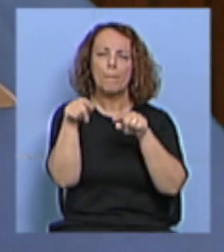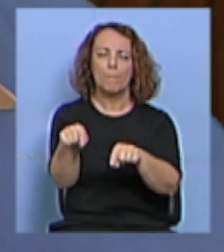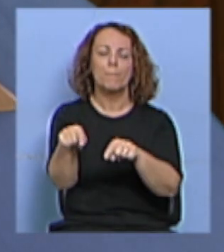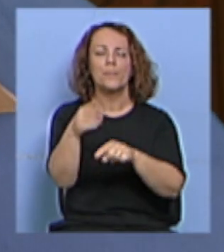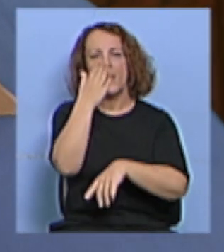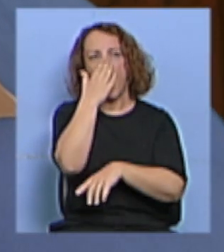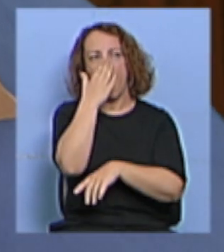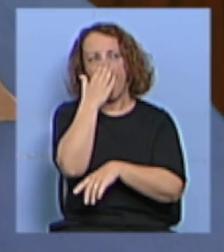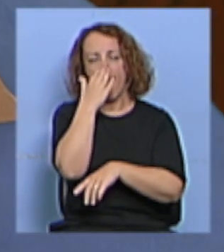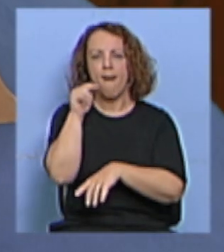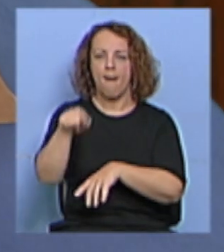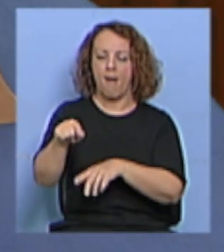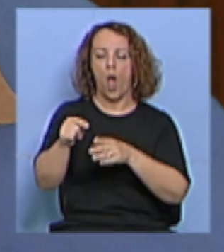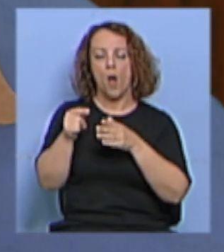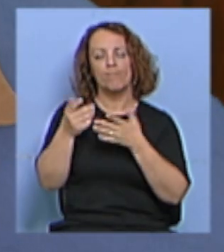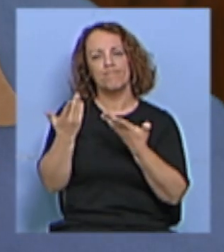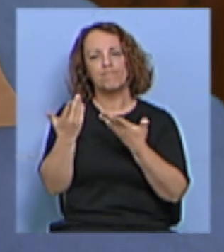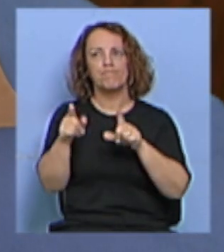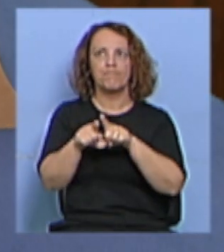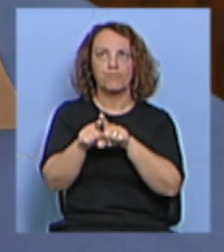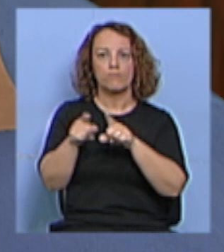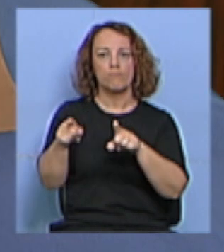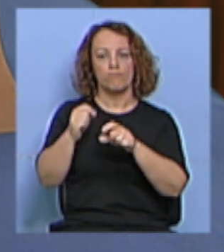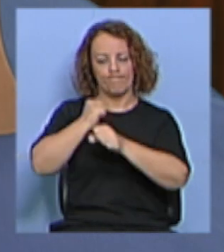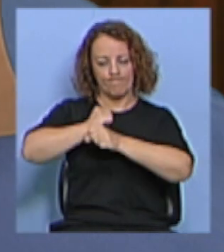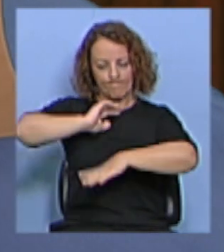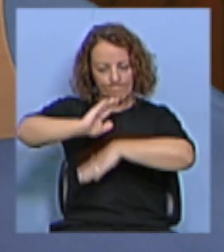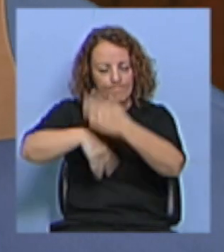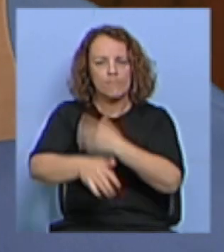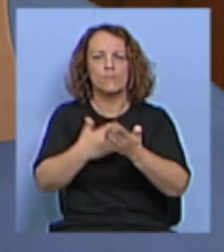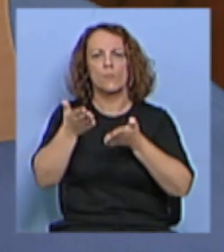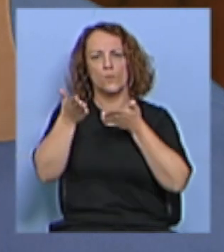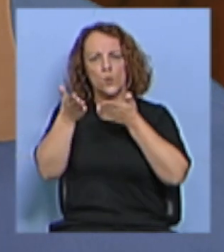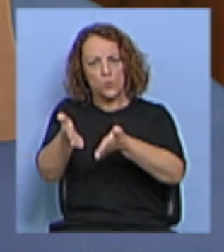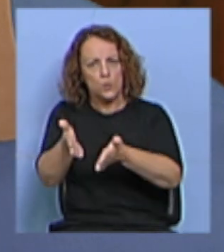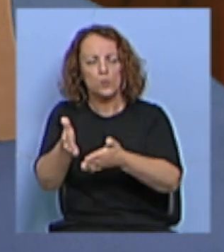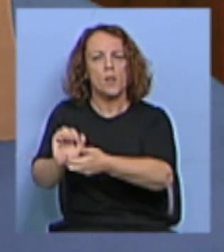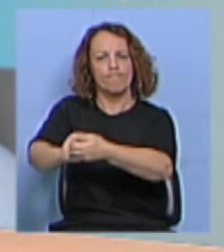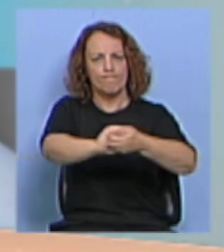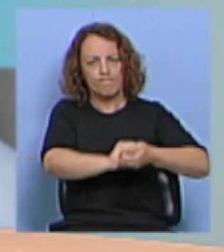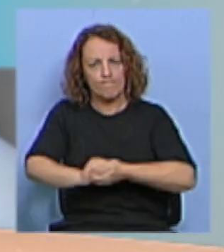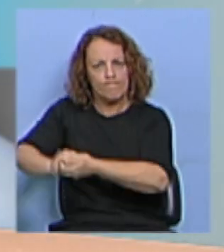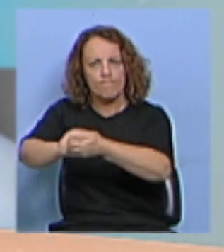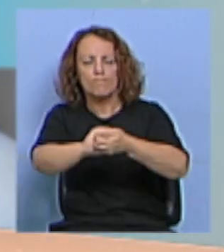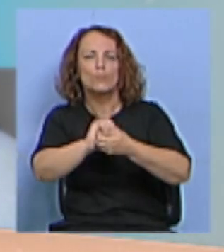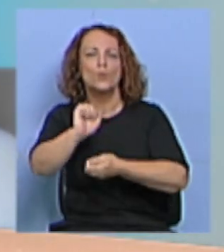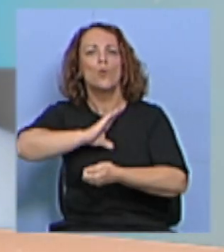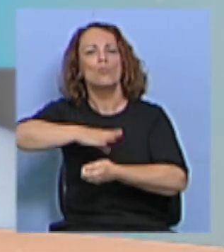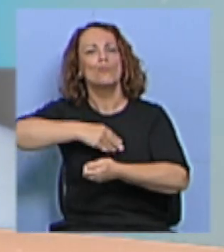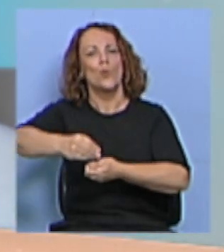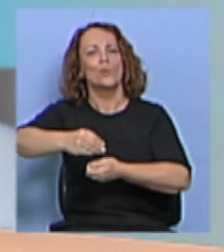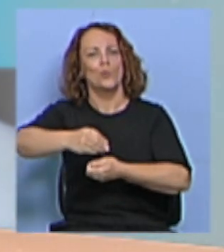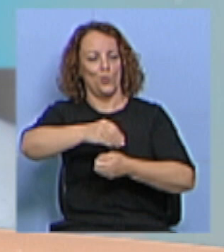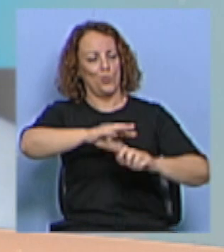de concretização de ajuda solidária do mundo mais desenvolvido